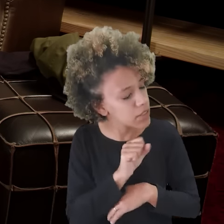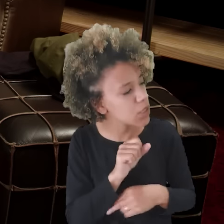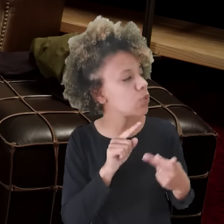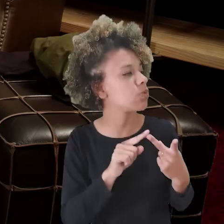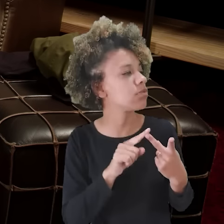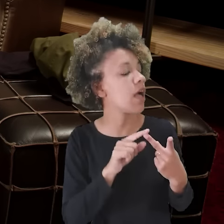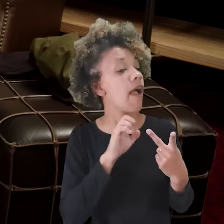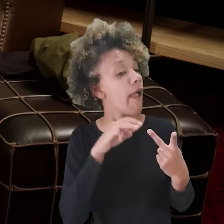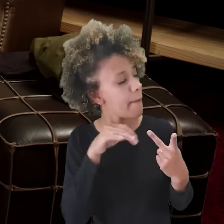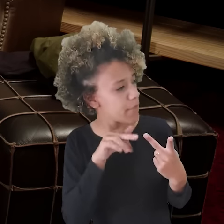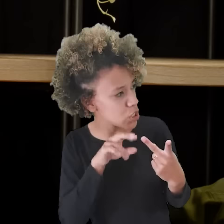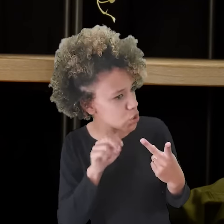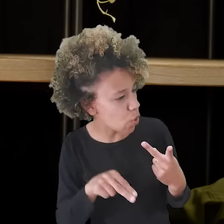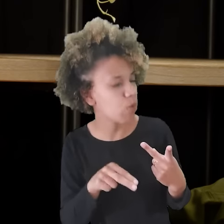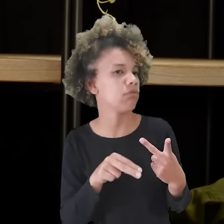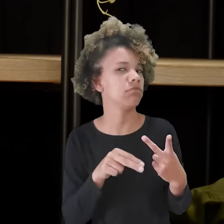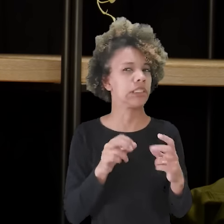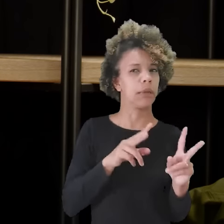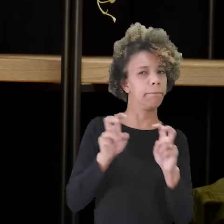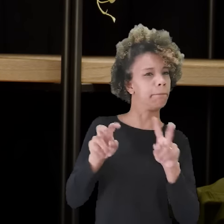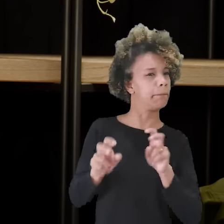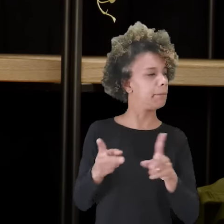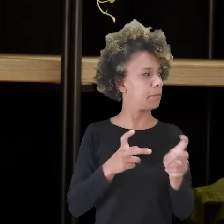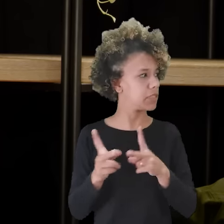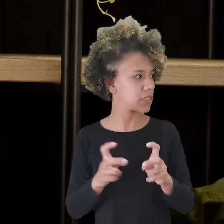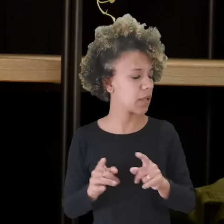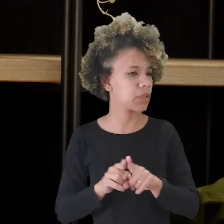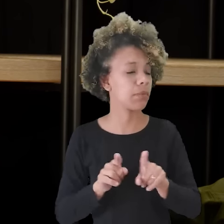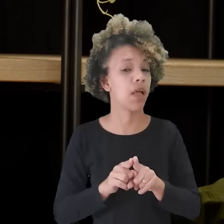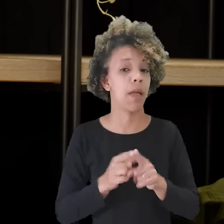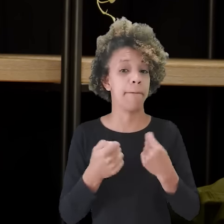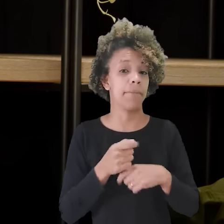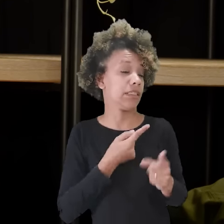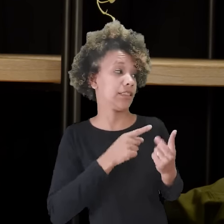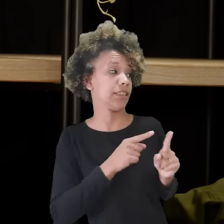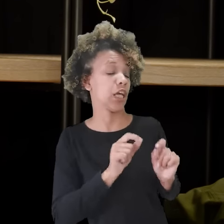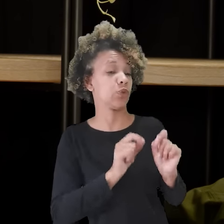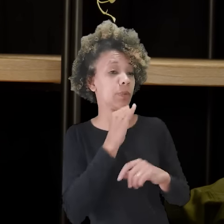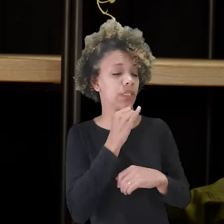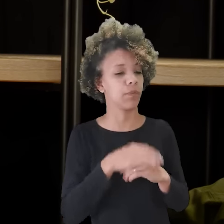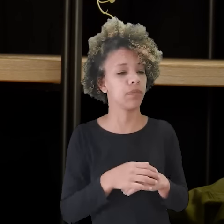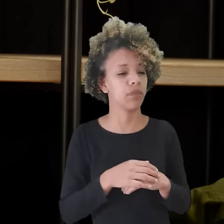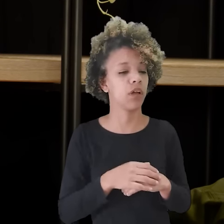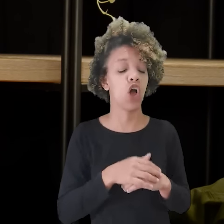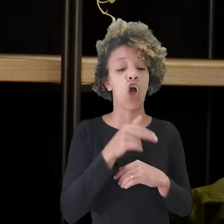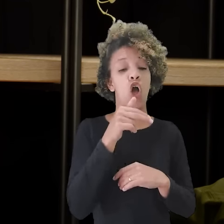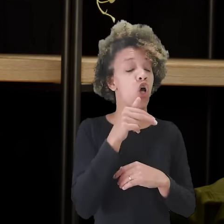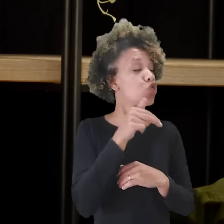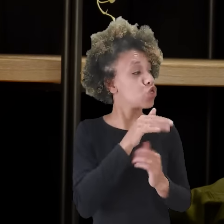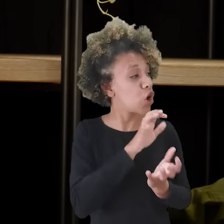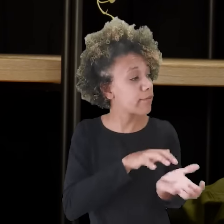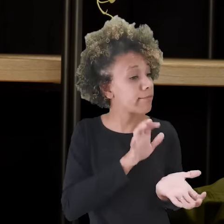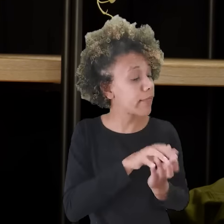Você viu o tipo de humor né que muita gente muita gente inclusive deve irritar você naquela coisa do tipo Nordeste é um grande